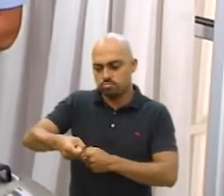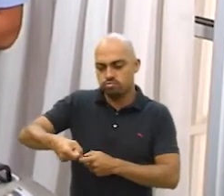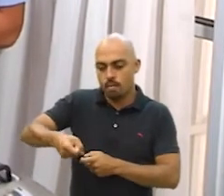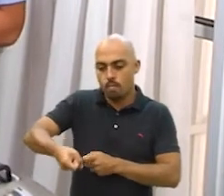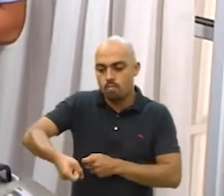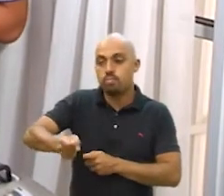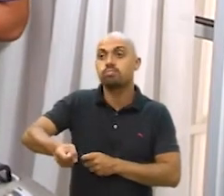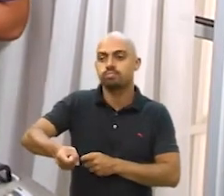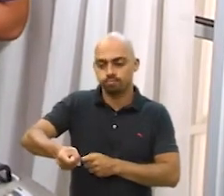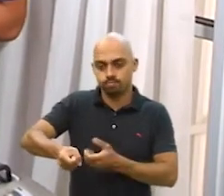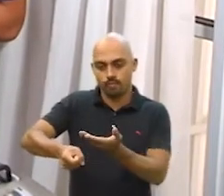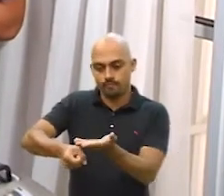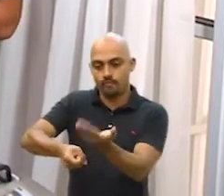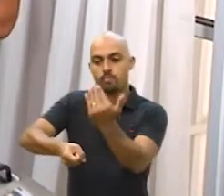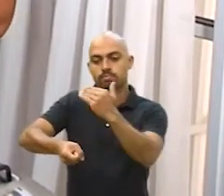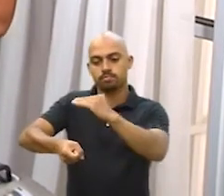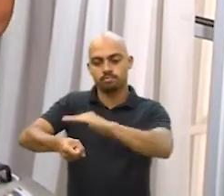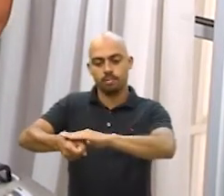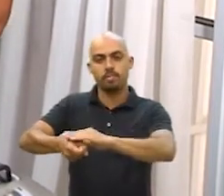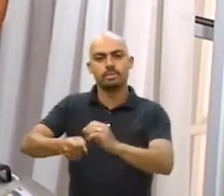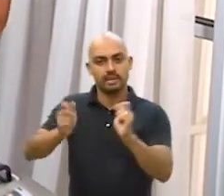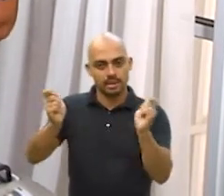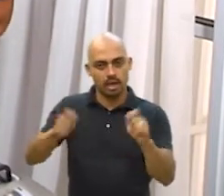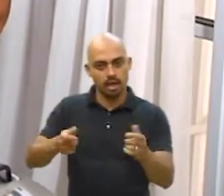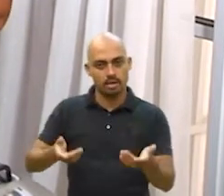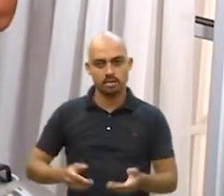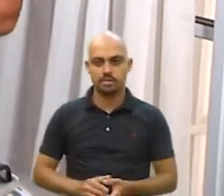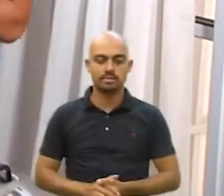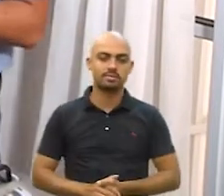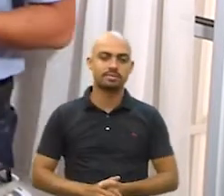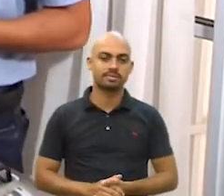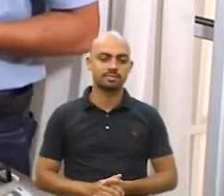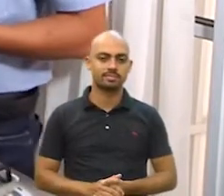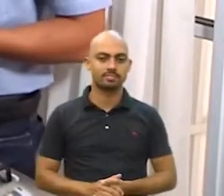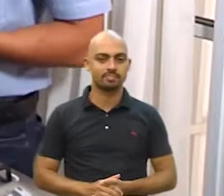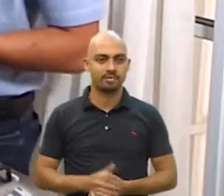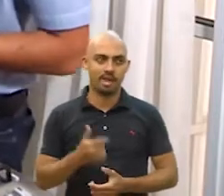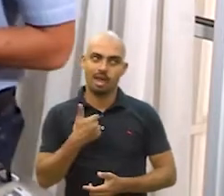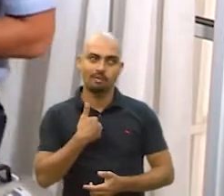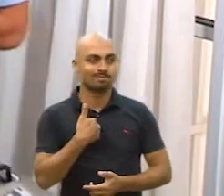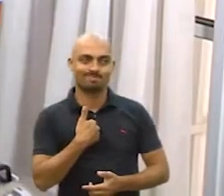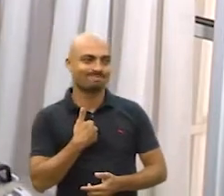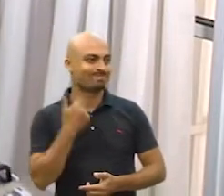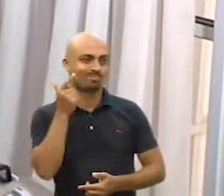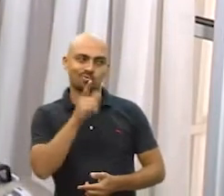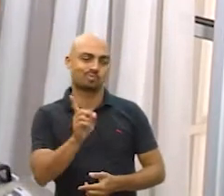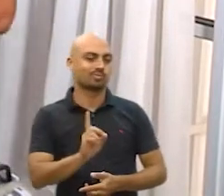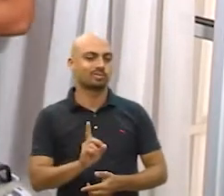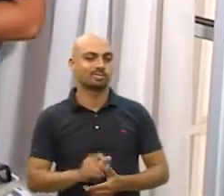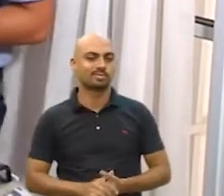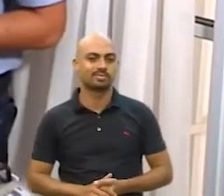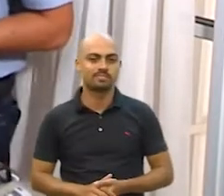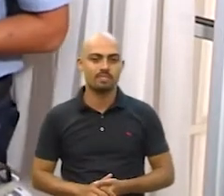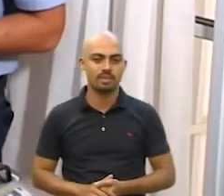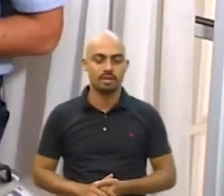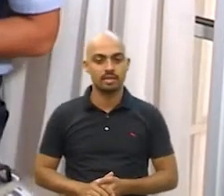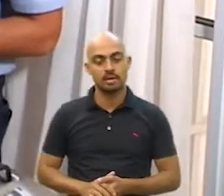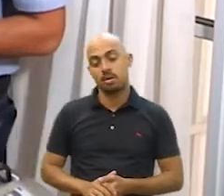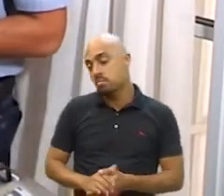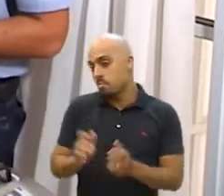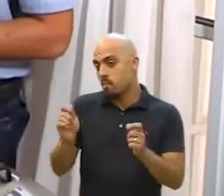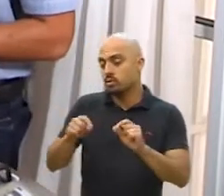vira. Geralmente, comigo dá certo. Comigo não dá certo. Não, é assim. Talvez seja